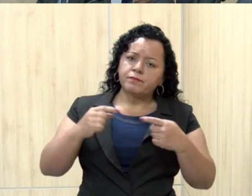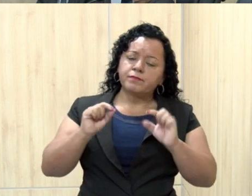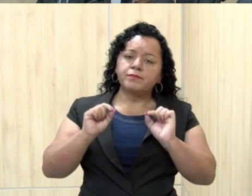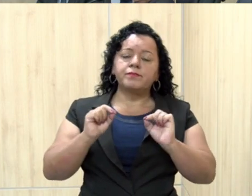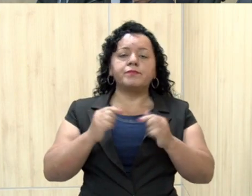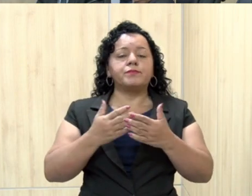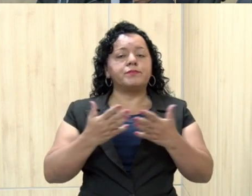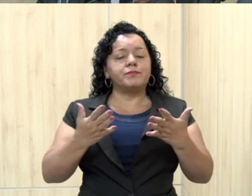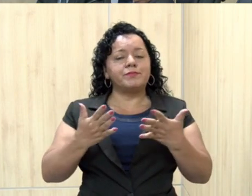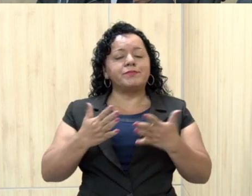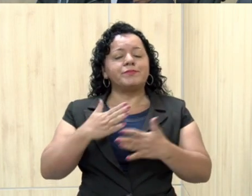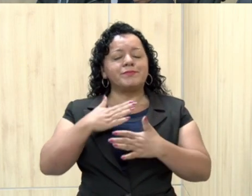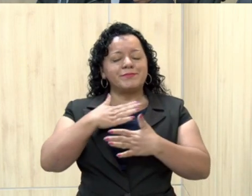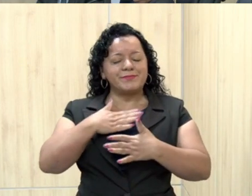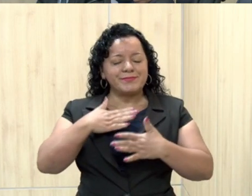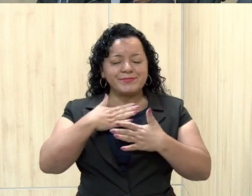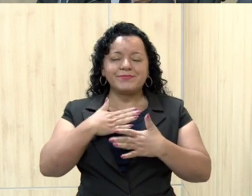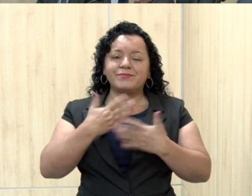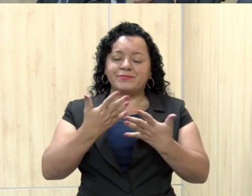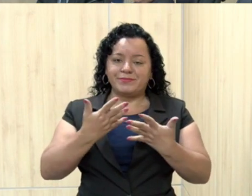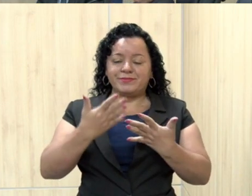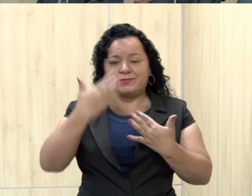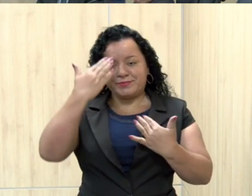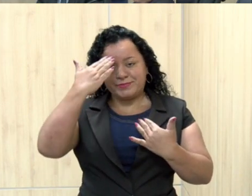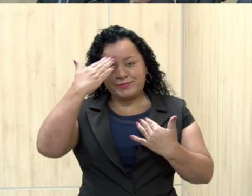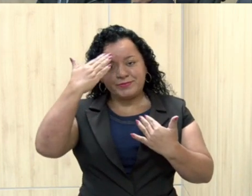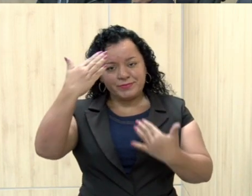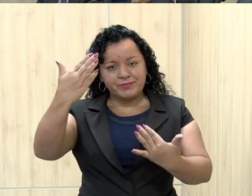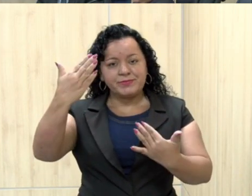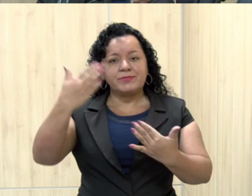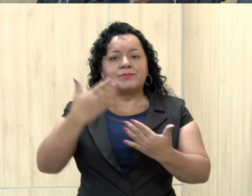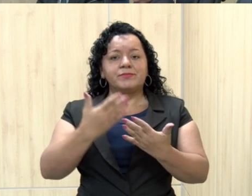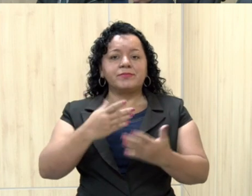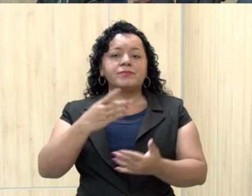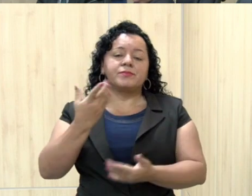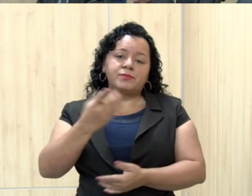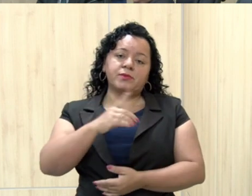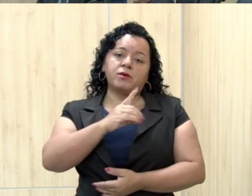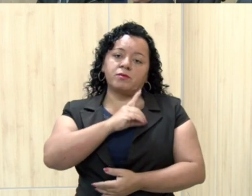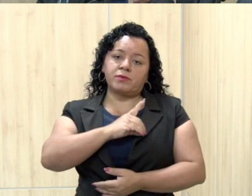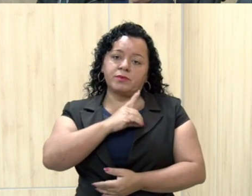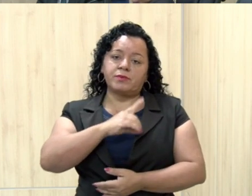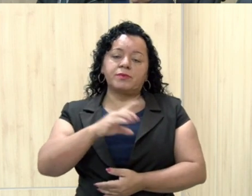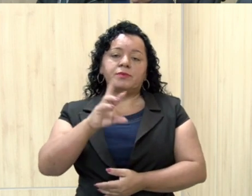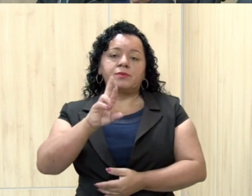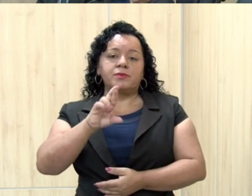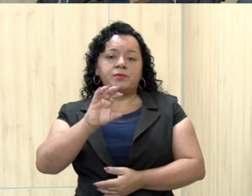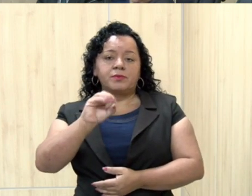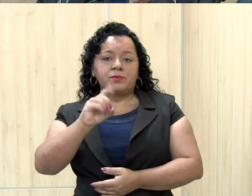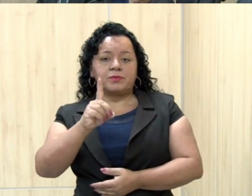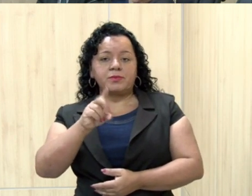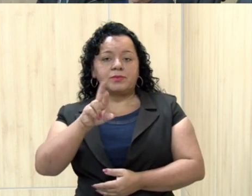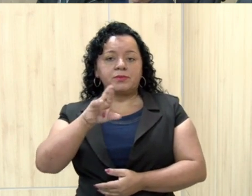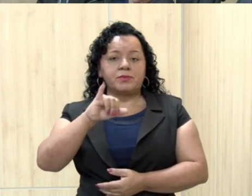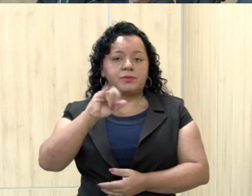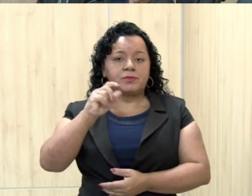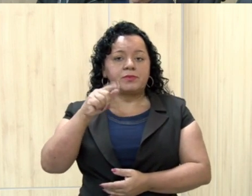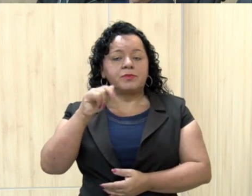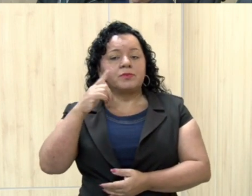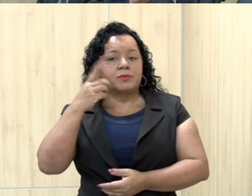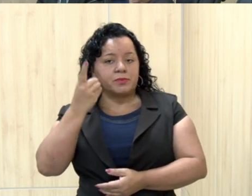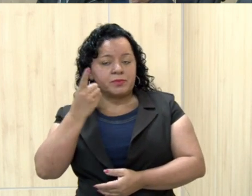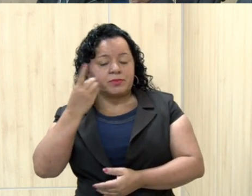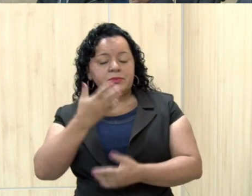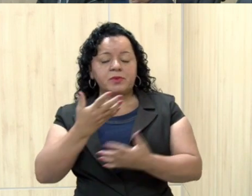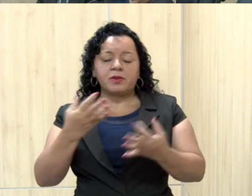fique imensamente grata Deputado Rodrigo Camargo Como ele mesmo falou é um matéria extremamente importante não é de hoje